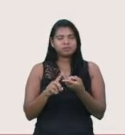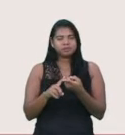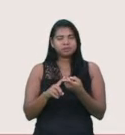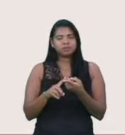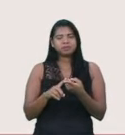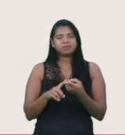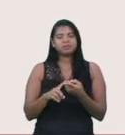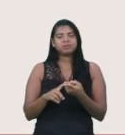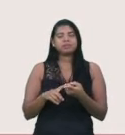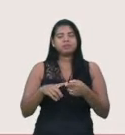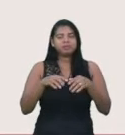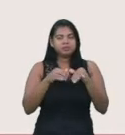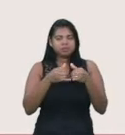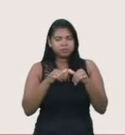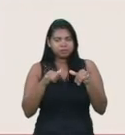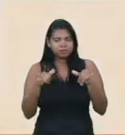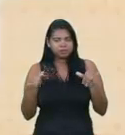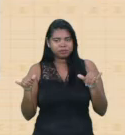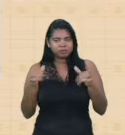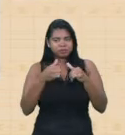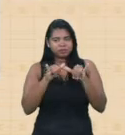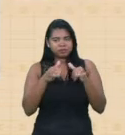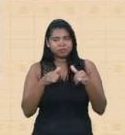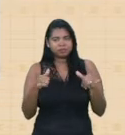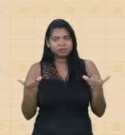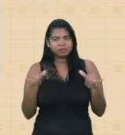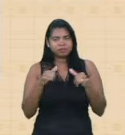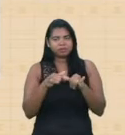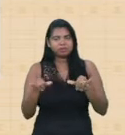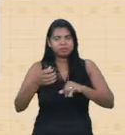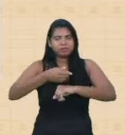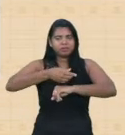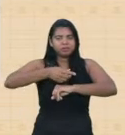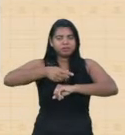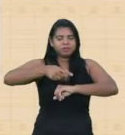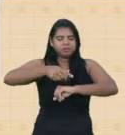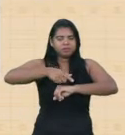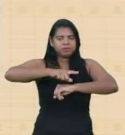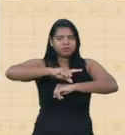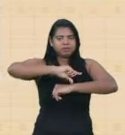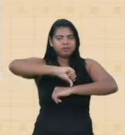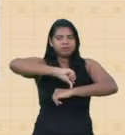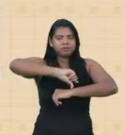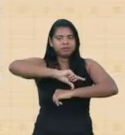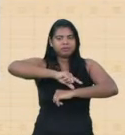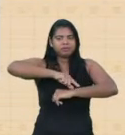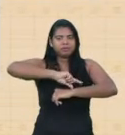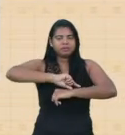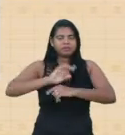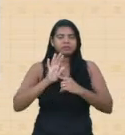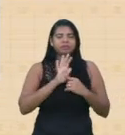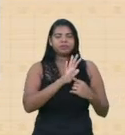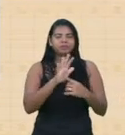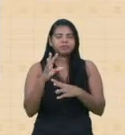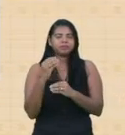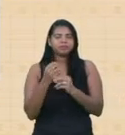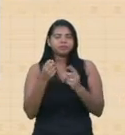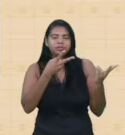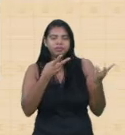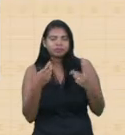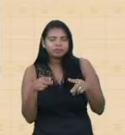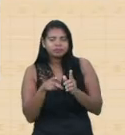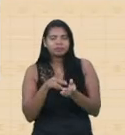corrente elétrica passar por um fio e identificou que uma bússola invertia sua orientação. Dessa maneira, ele pôde perceber